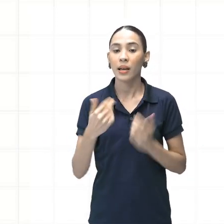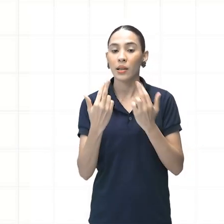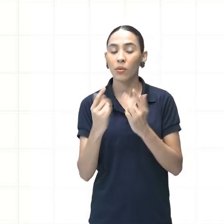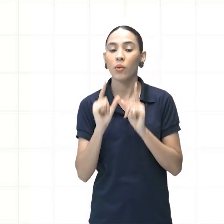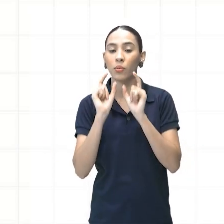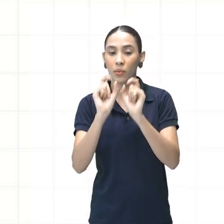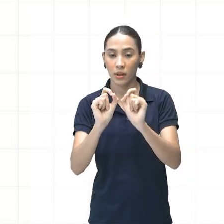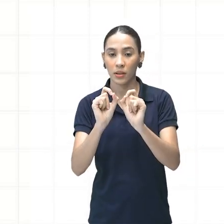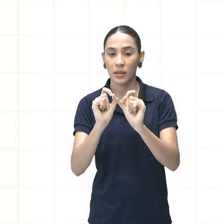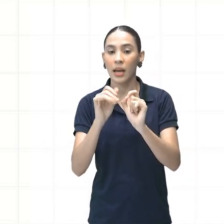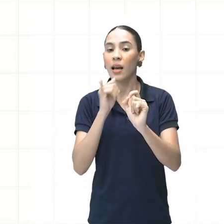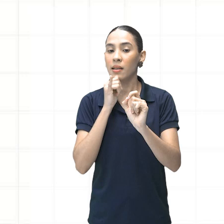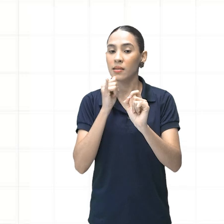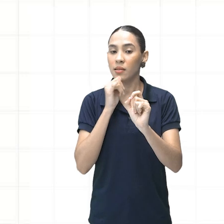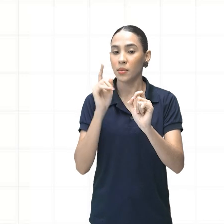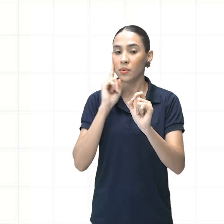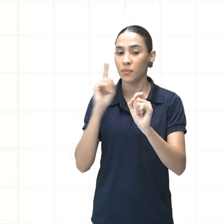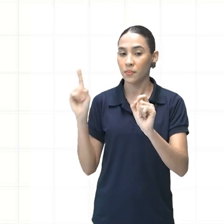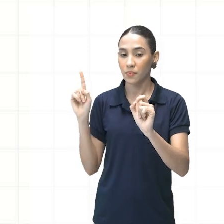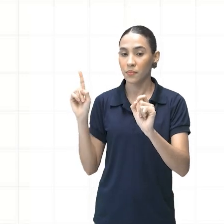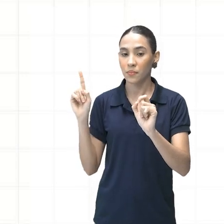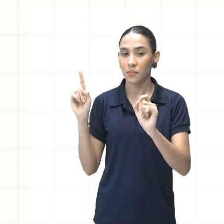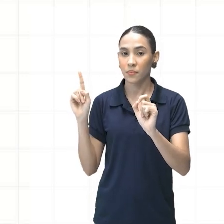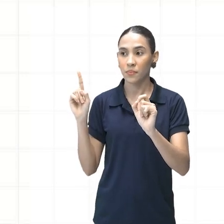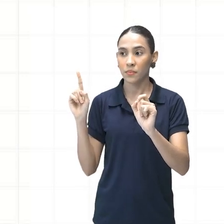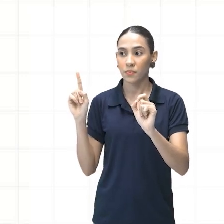metros cúbicos,